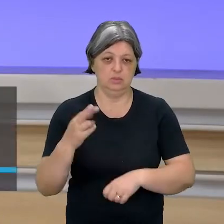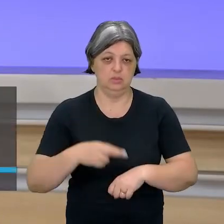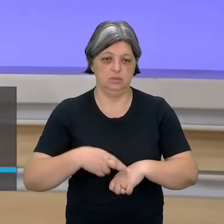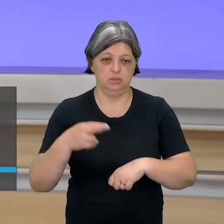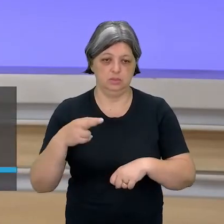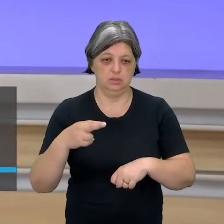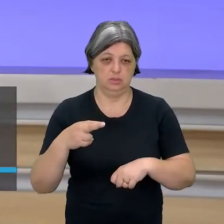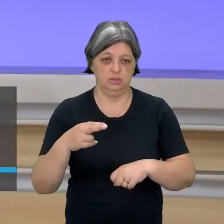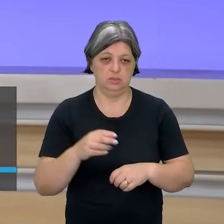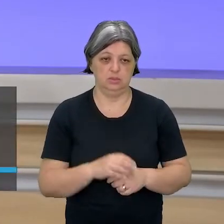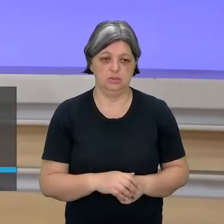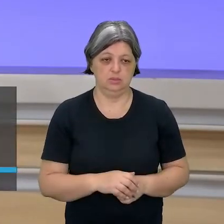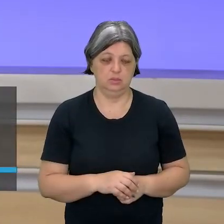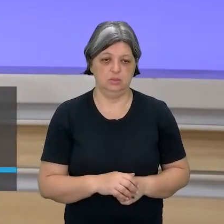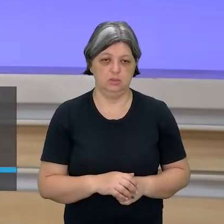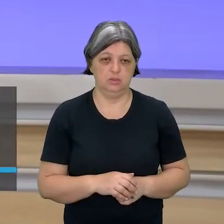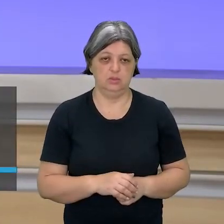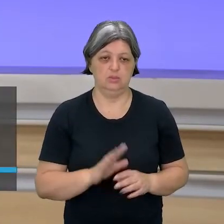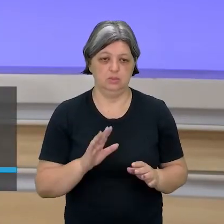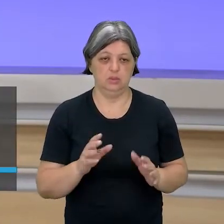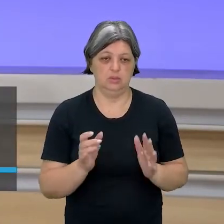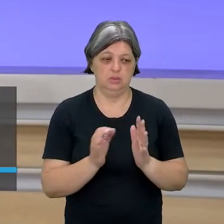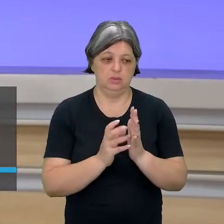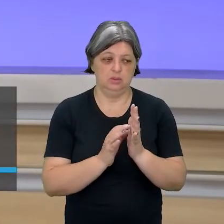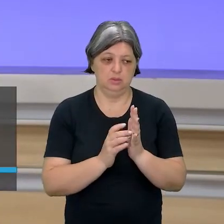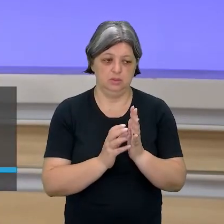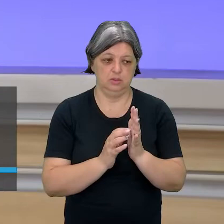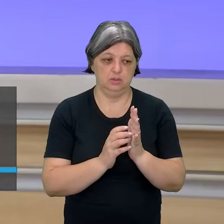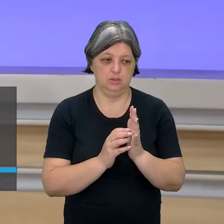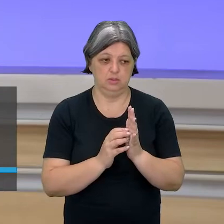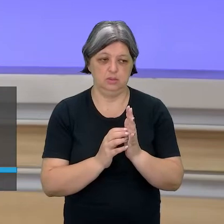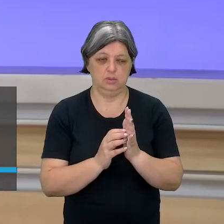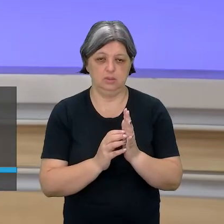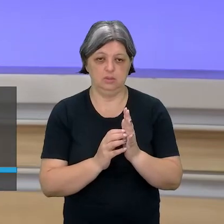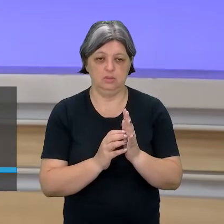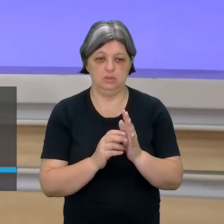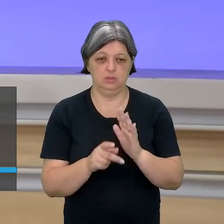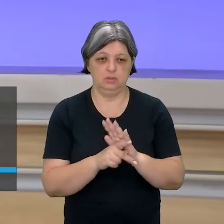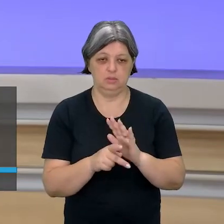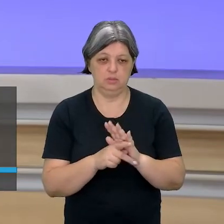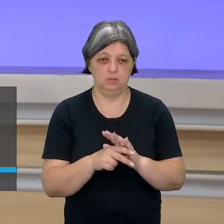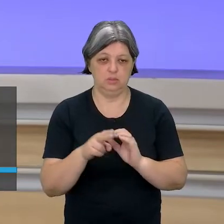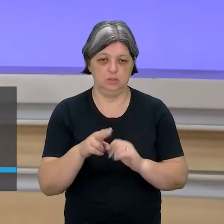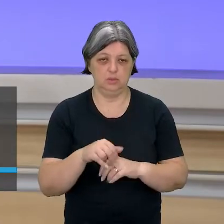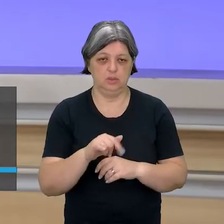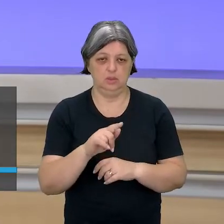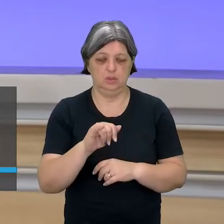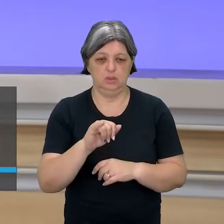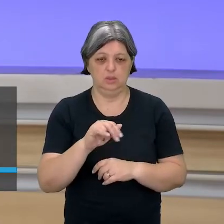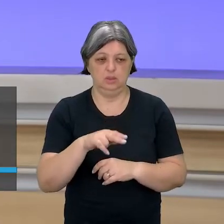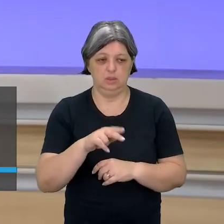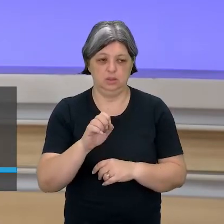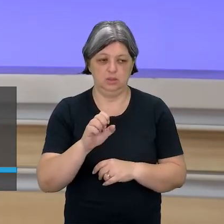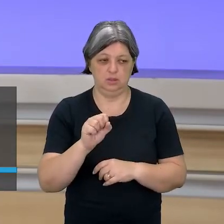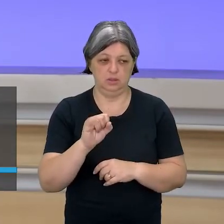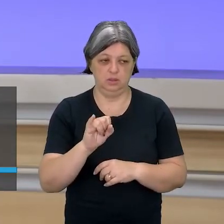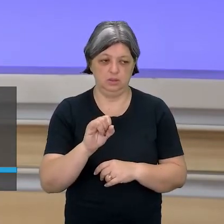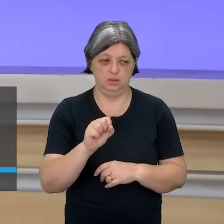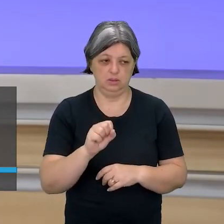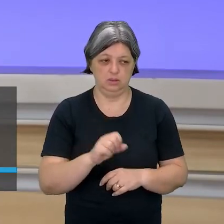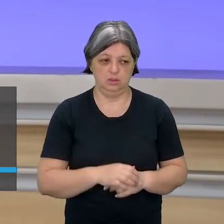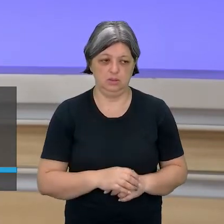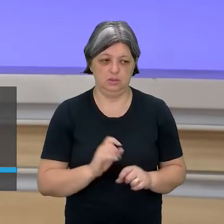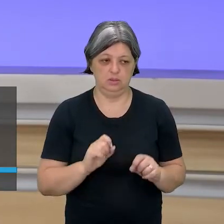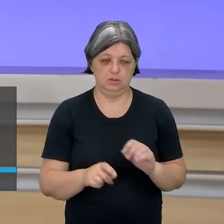aí corroída pelos ácidos produzidos pelos líquens. A partir daí, com o estabelecimento então da